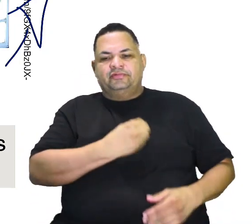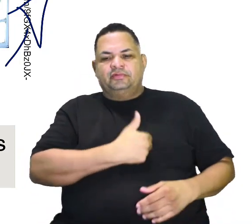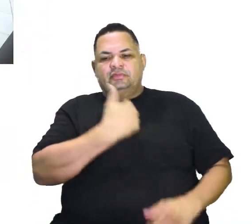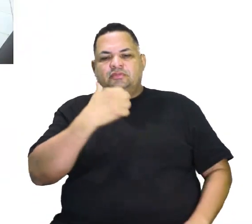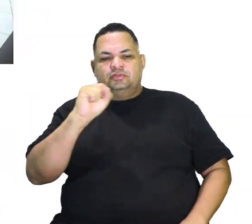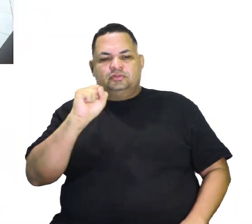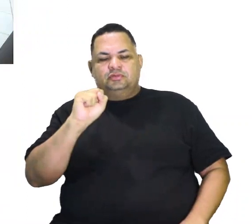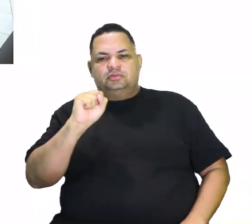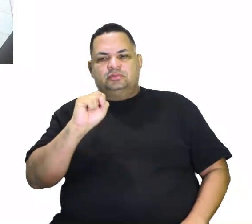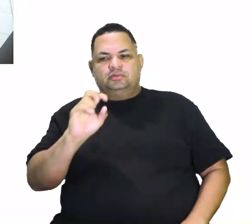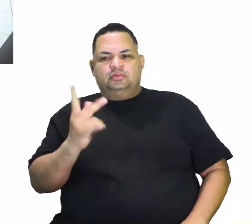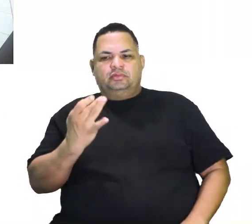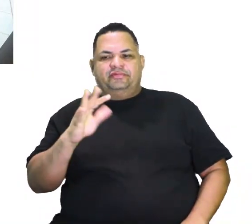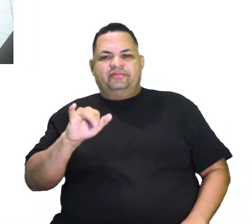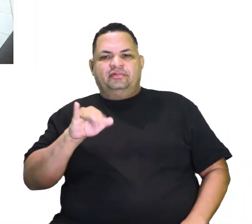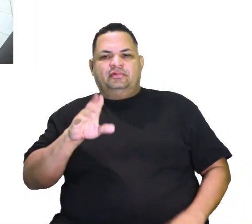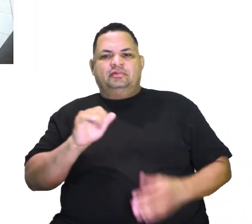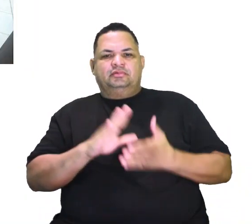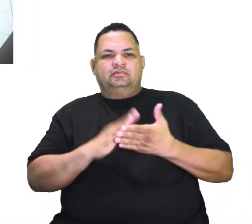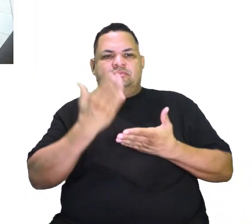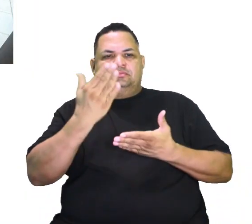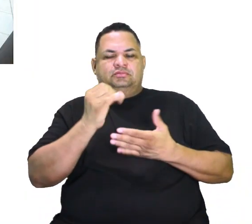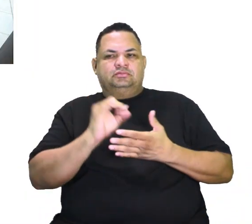e mora 18 anos no Havaí.